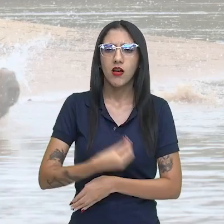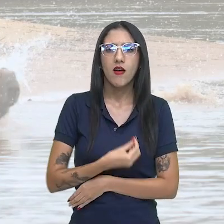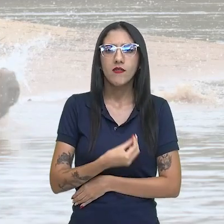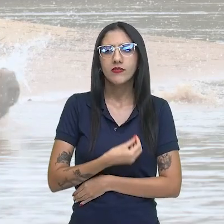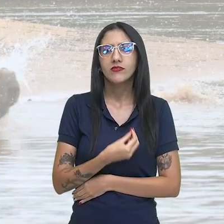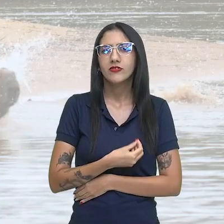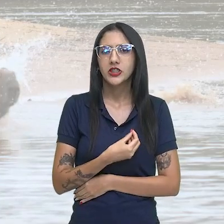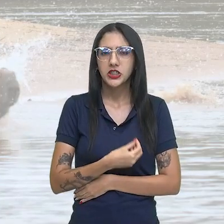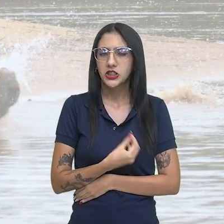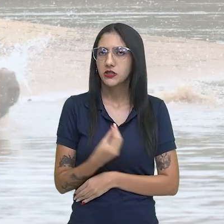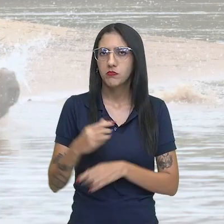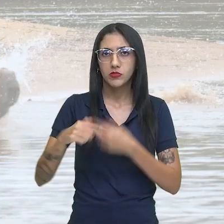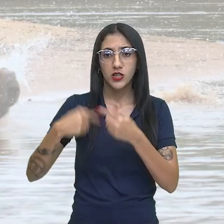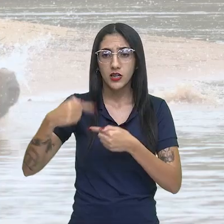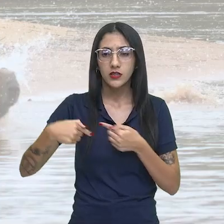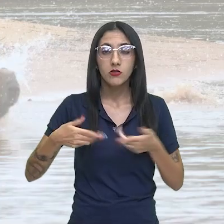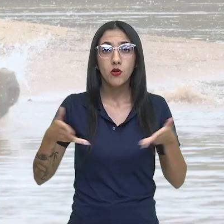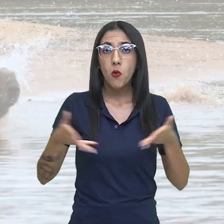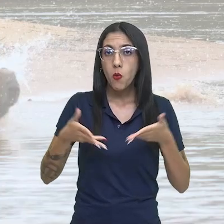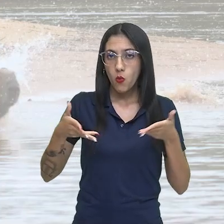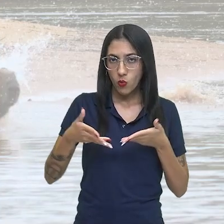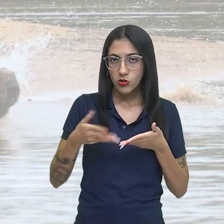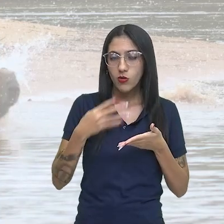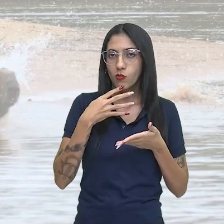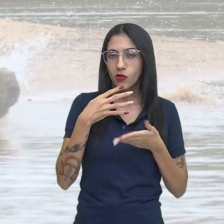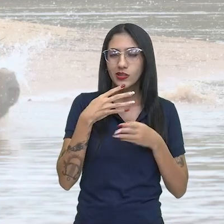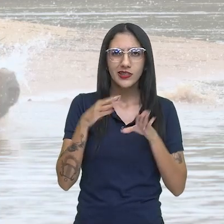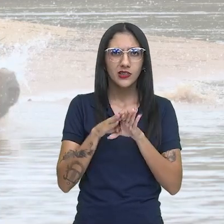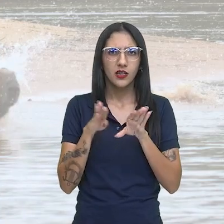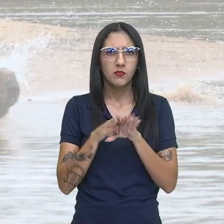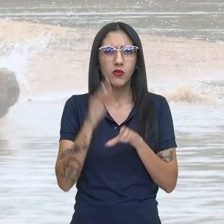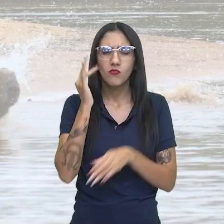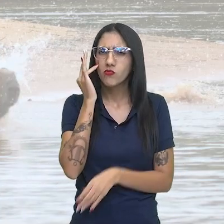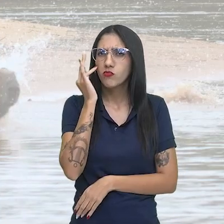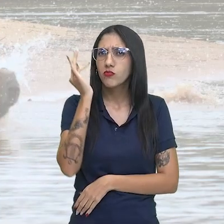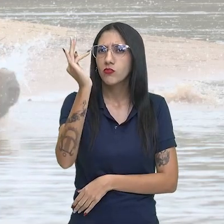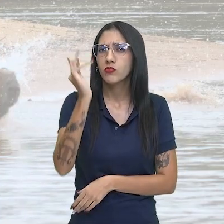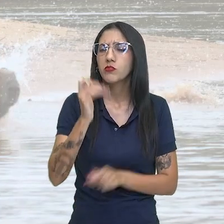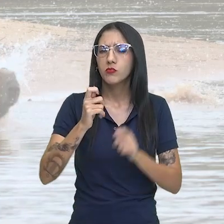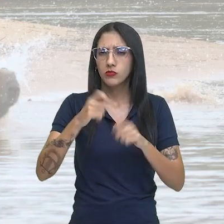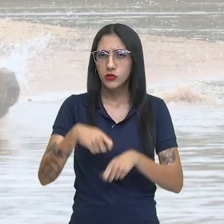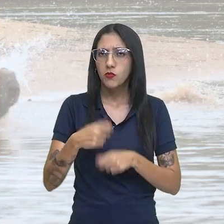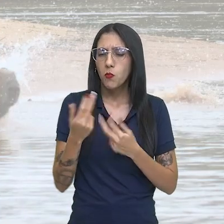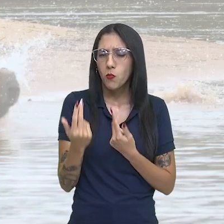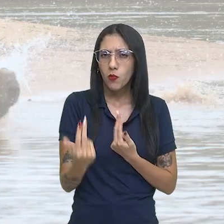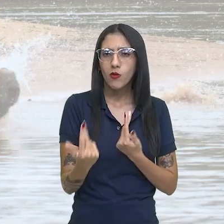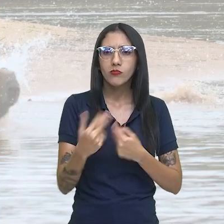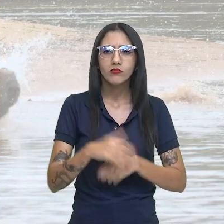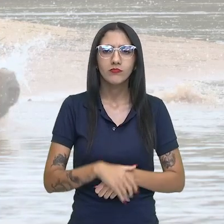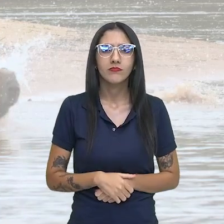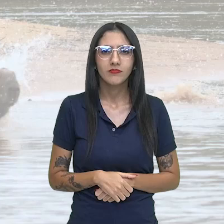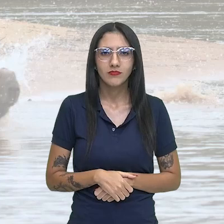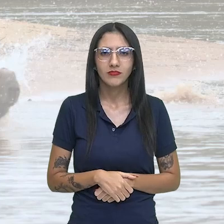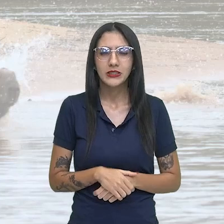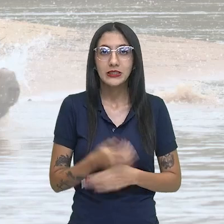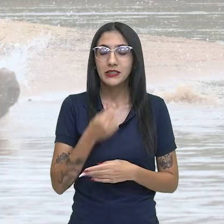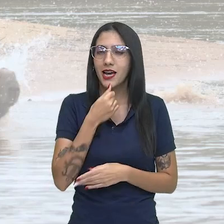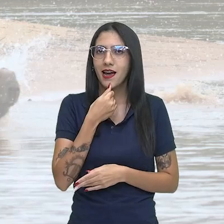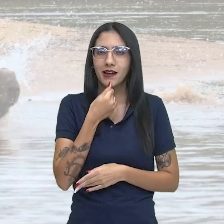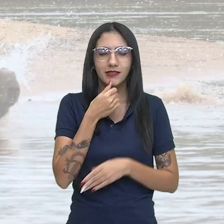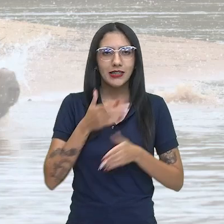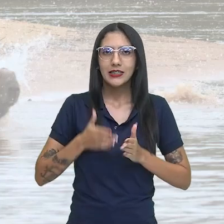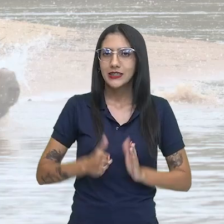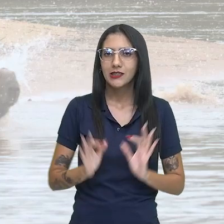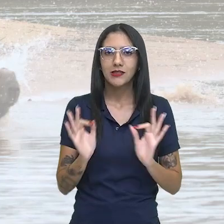para as gerações presentes e também para as futuras gerações, né? Aquelas que ainda nem nasceram,